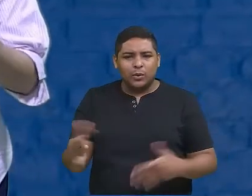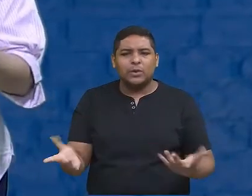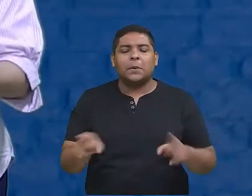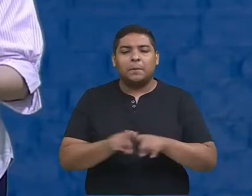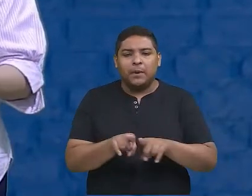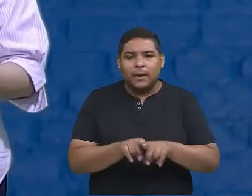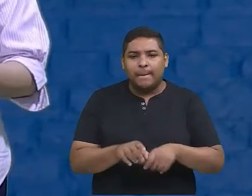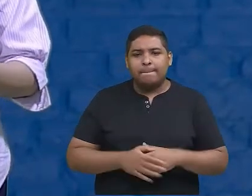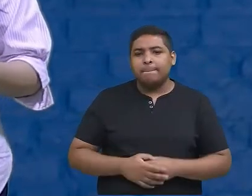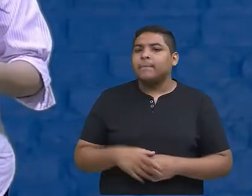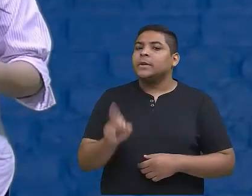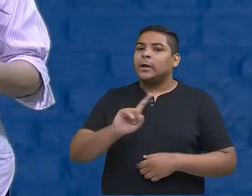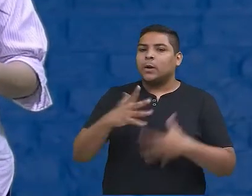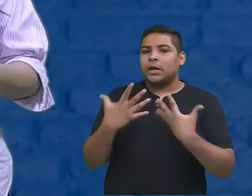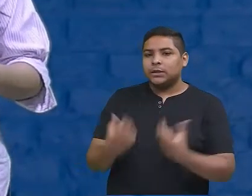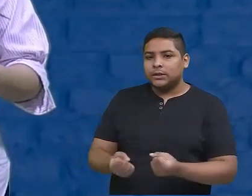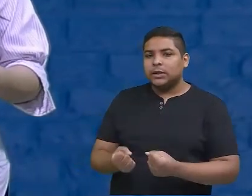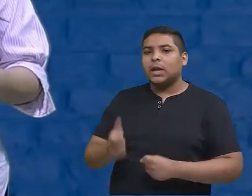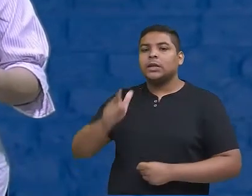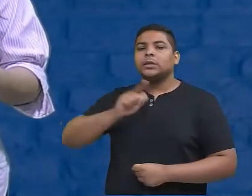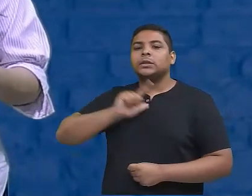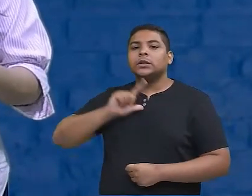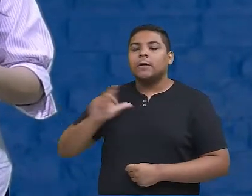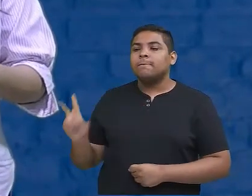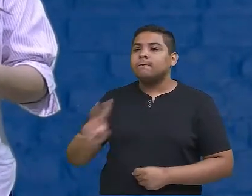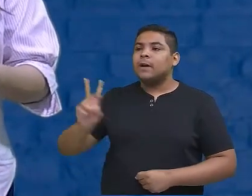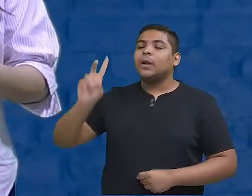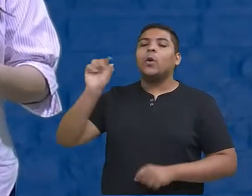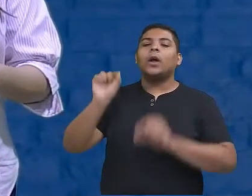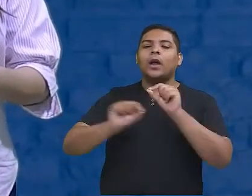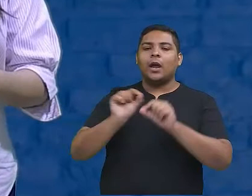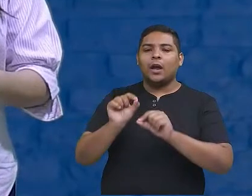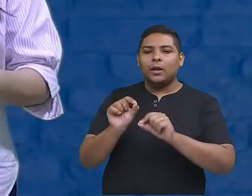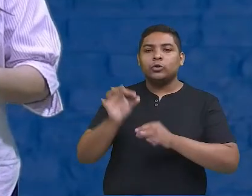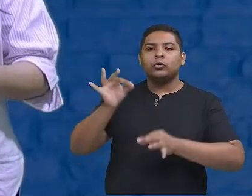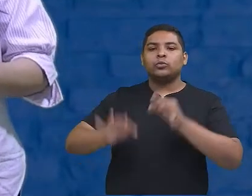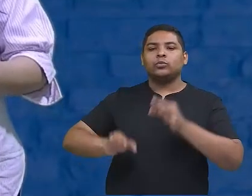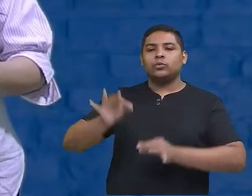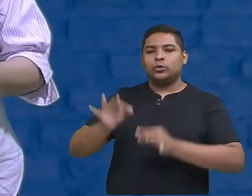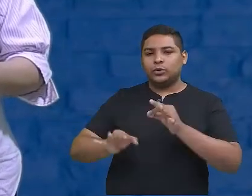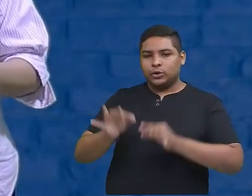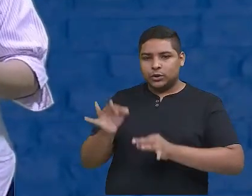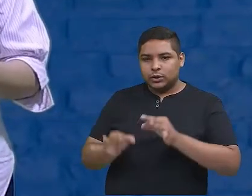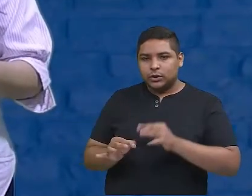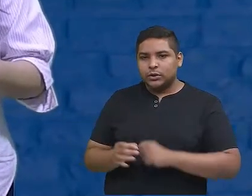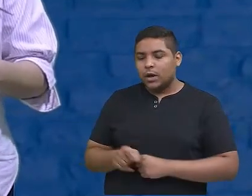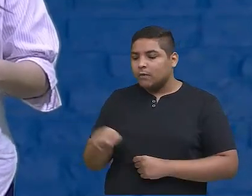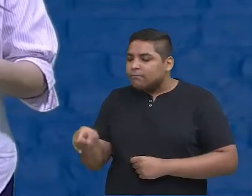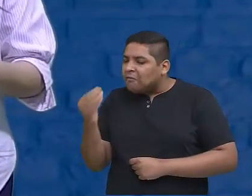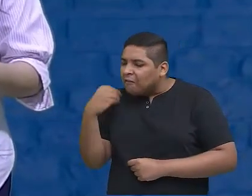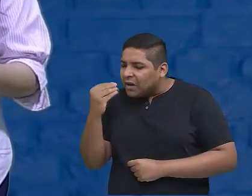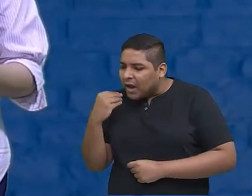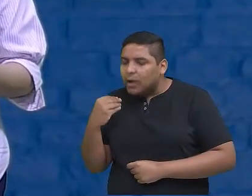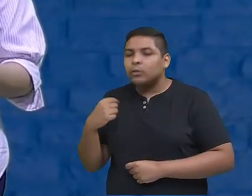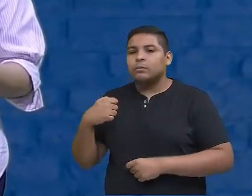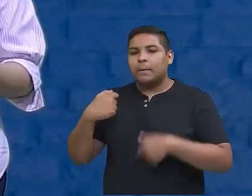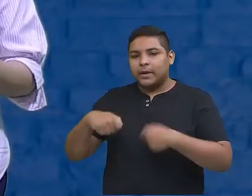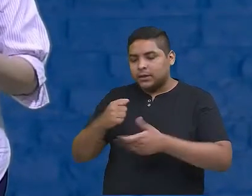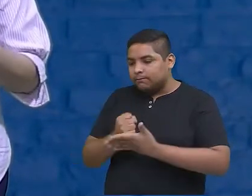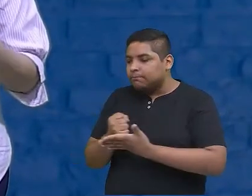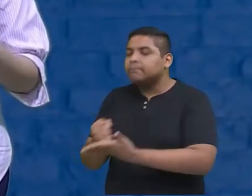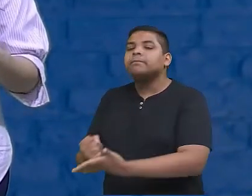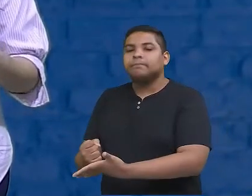não aceita. Ela tem aquele valor de justiça, de defender aquele que é o mais fraco. Vocês estão